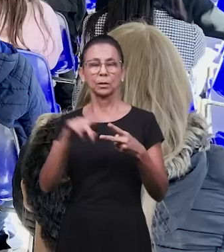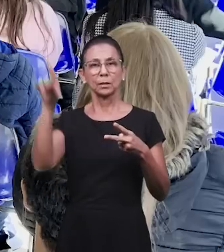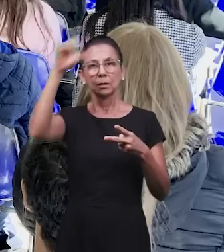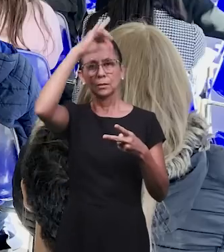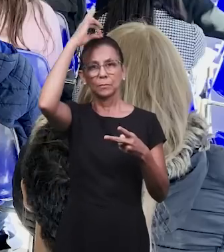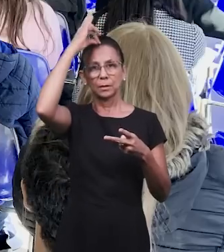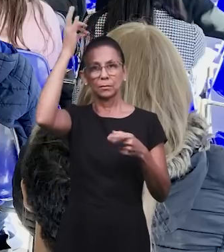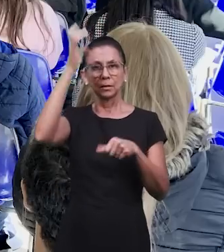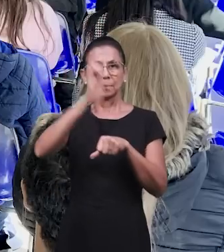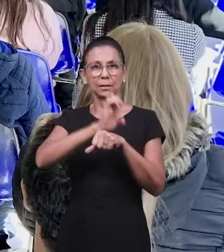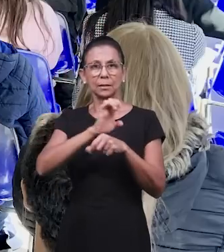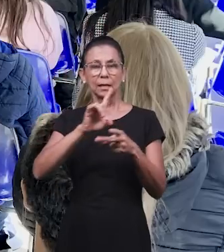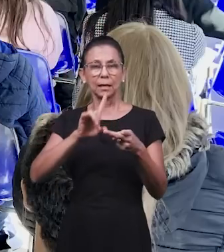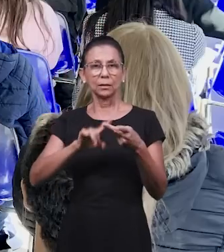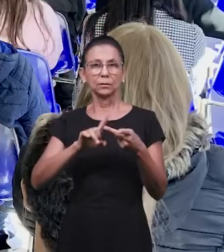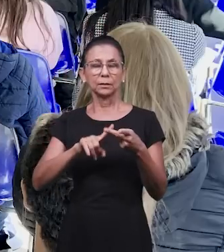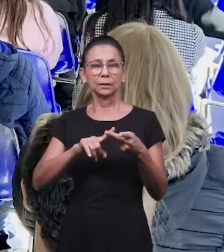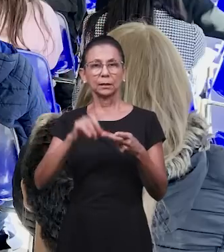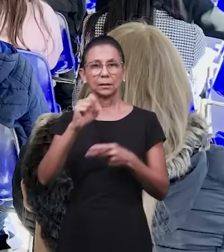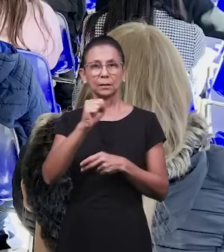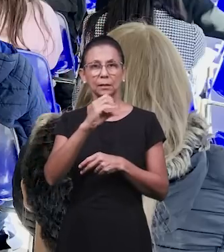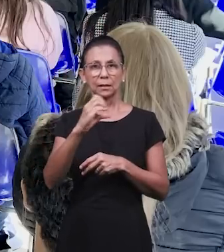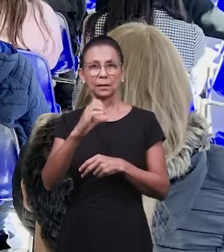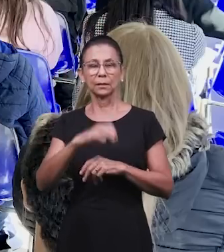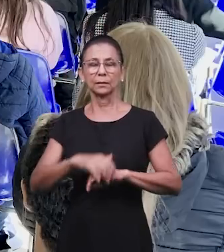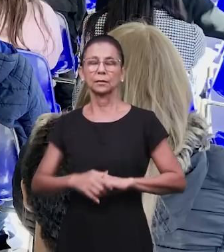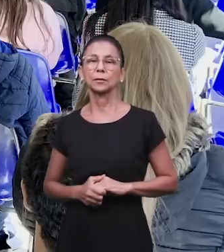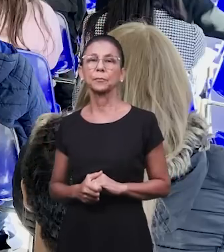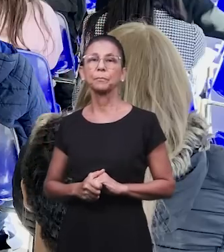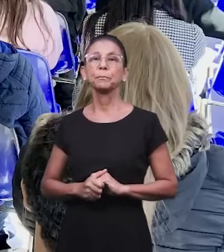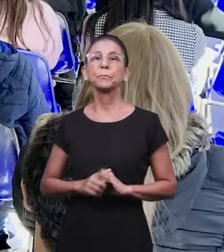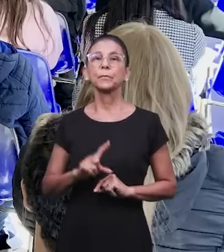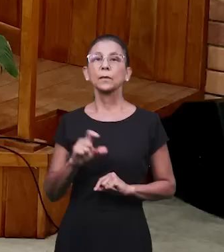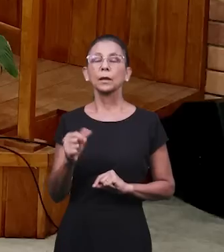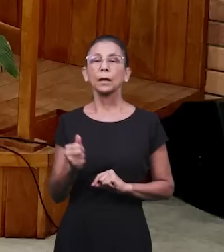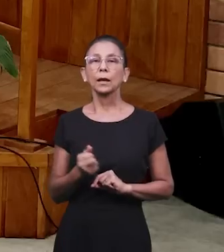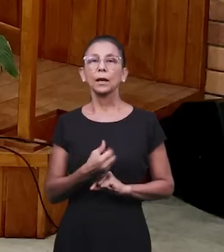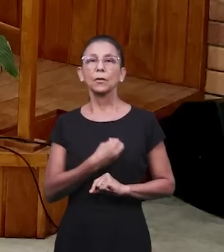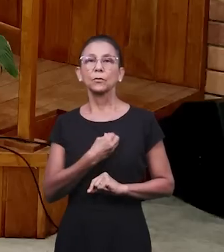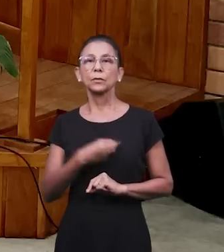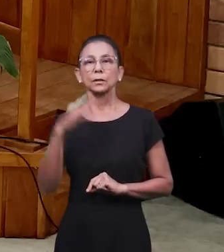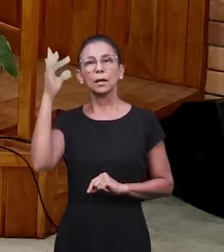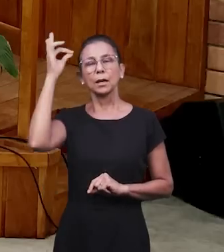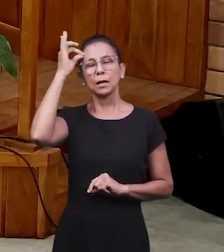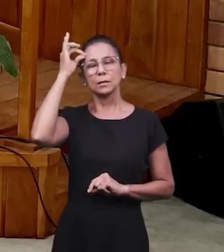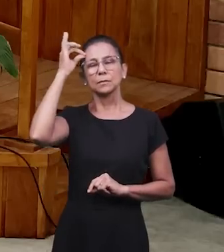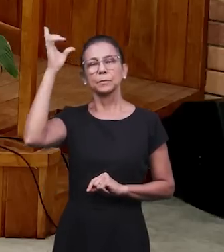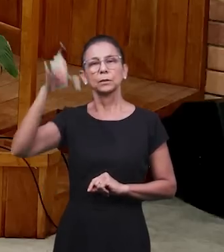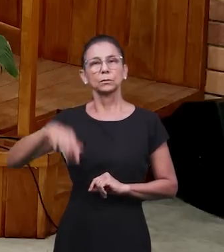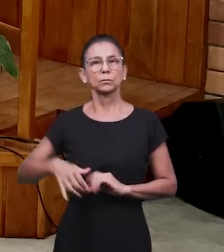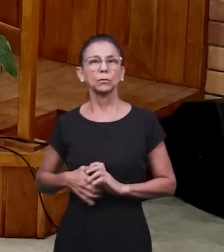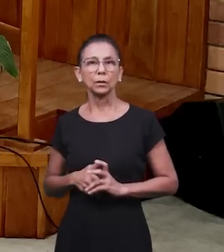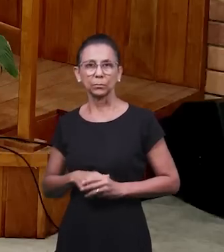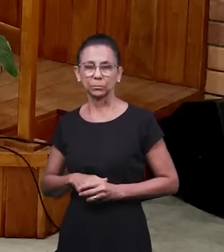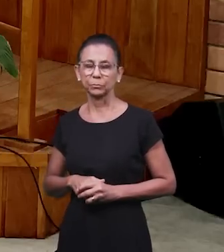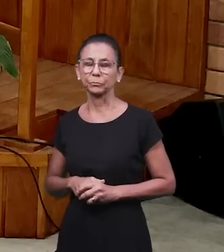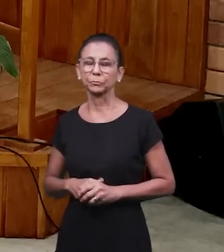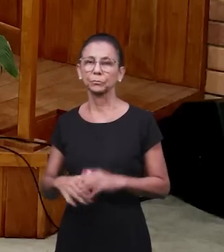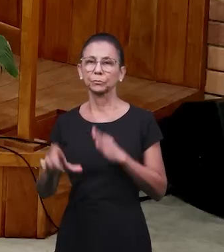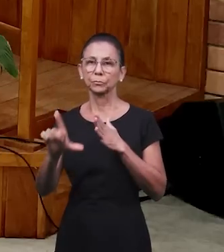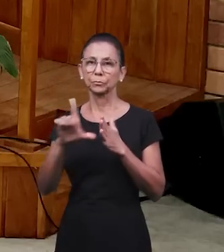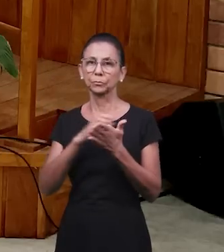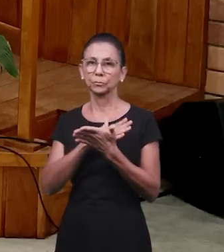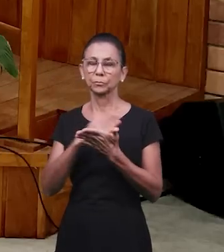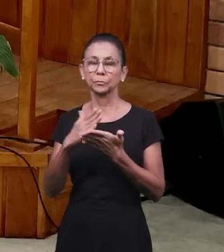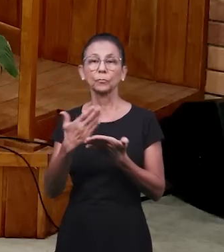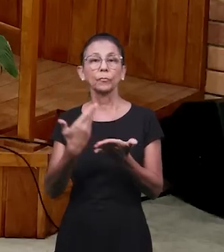da manhã teve como tema a medida espiritual, ministrada pelo pastor João Carlos Braga, que antes de iniciar a sua aula